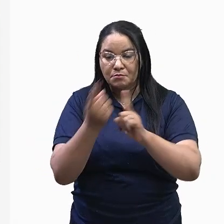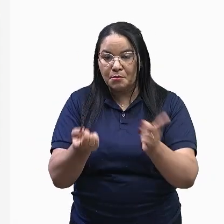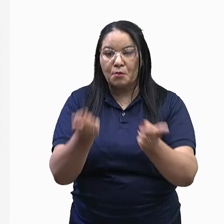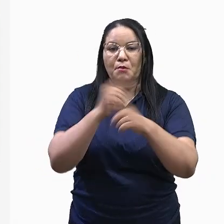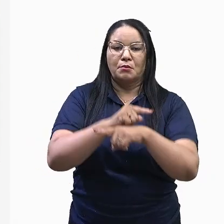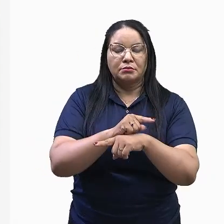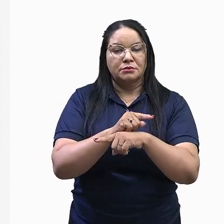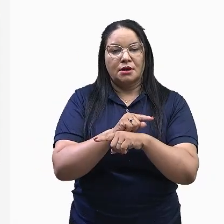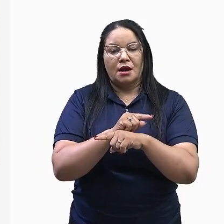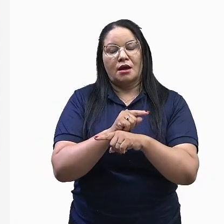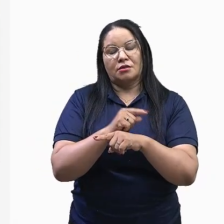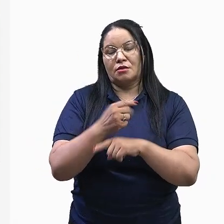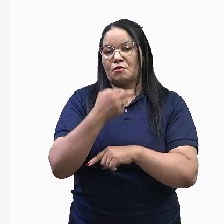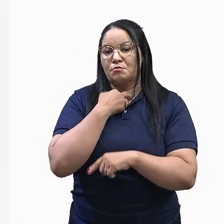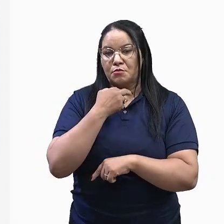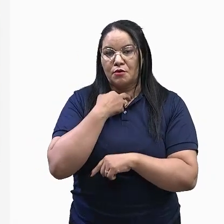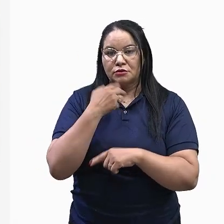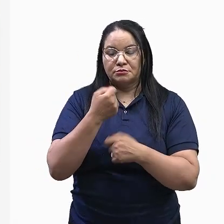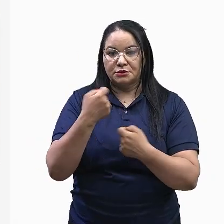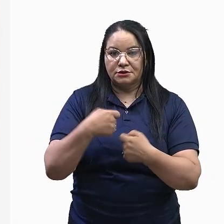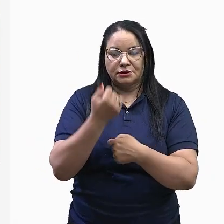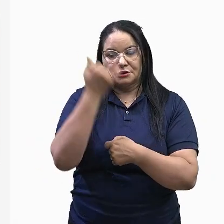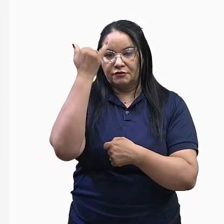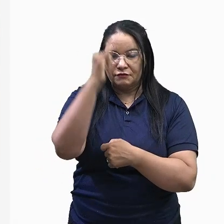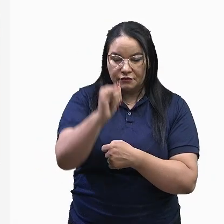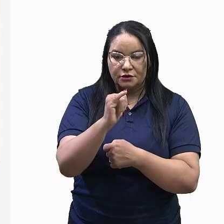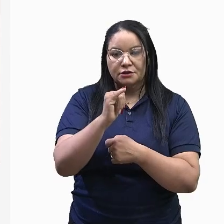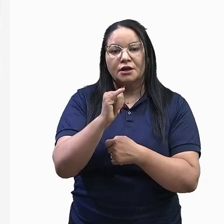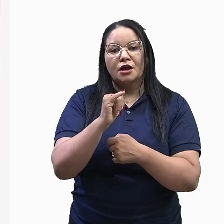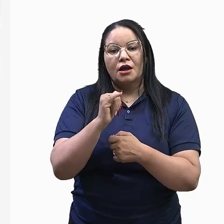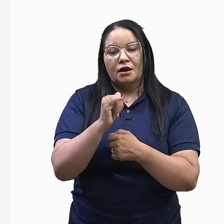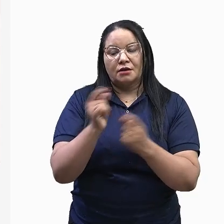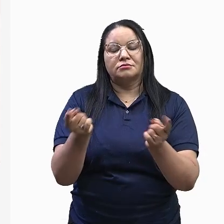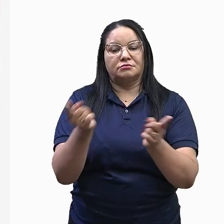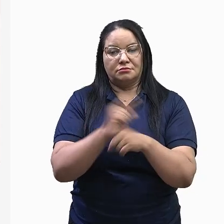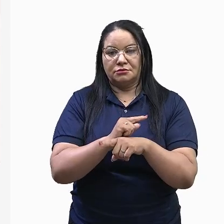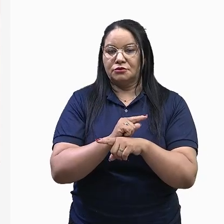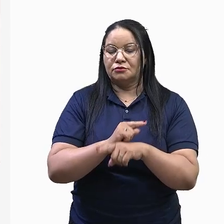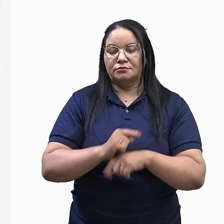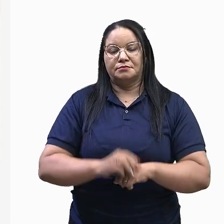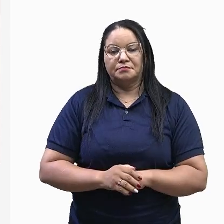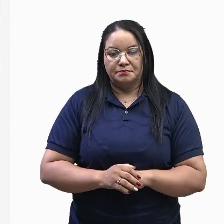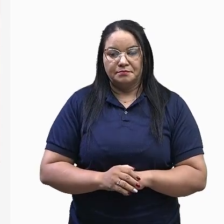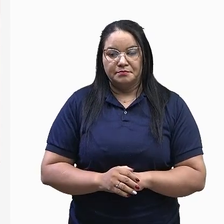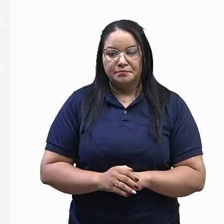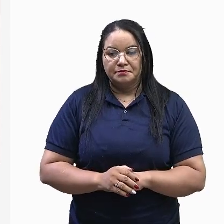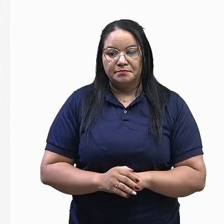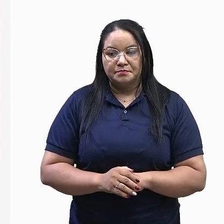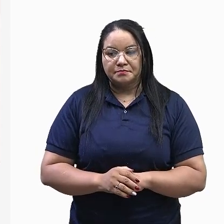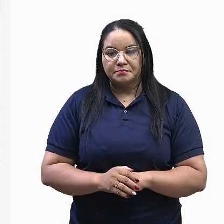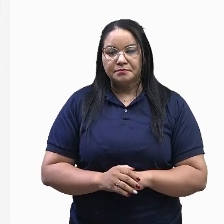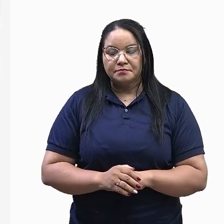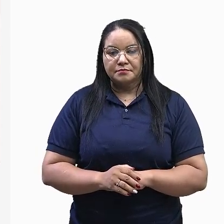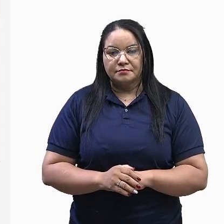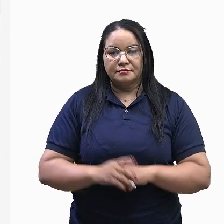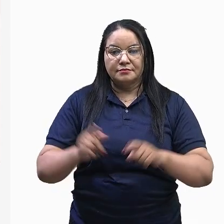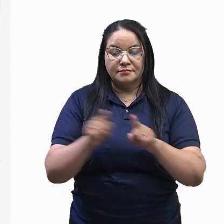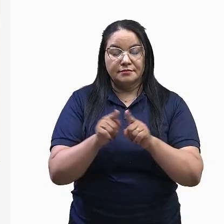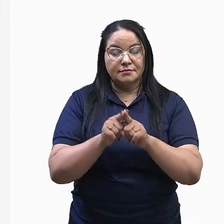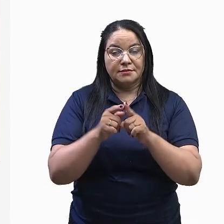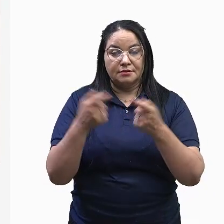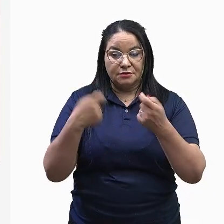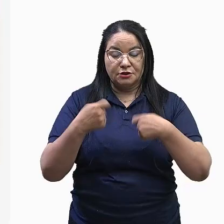afirmado. Tem que se evitar as contradições. Ele deve ser